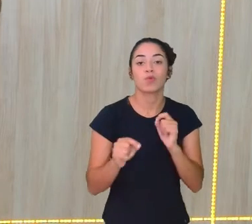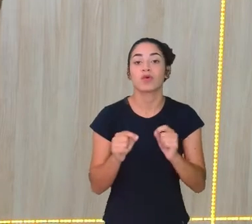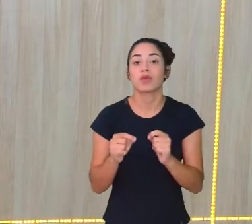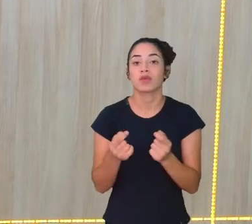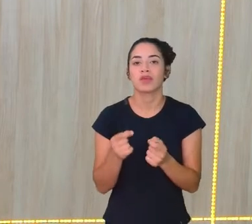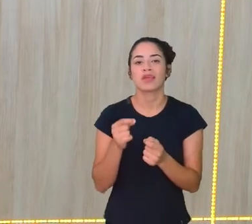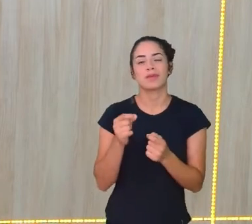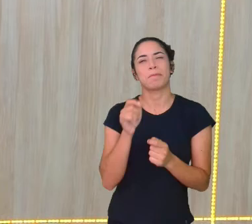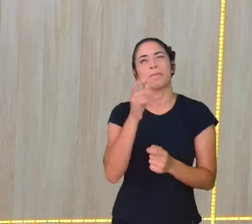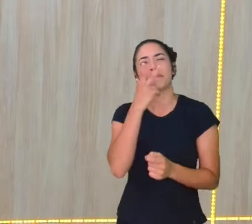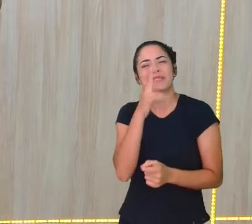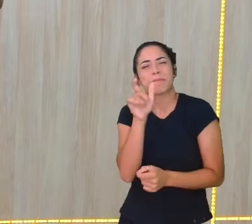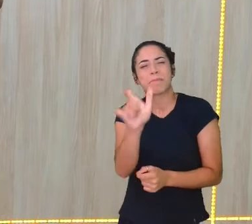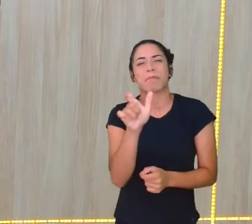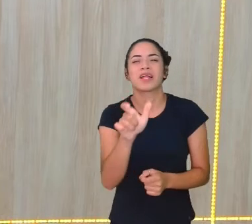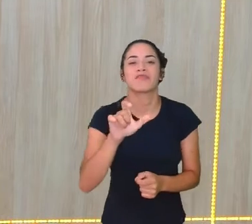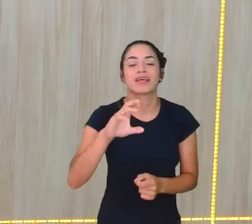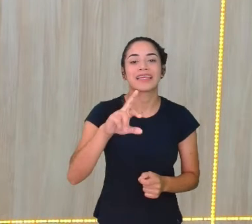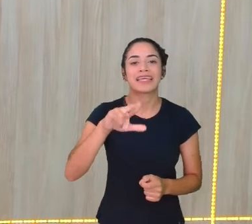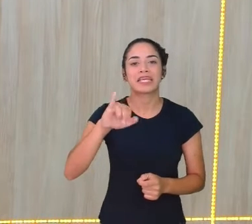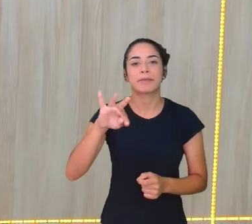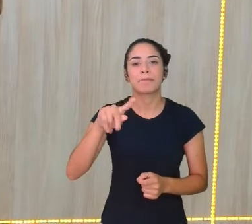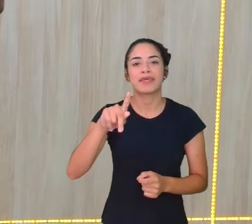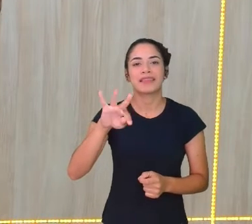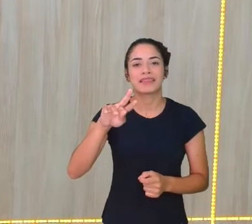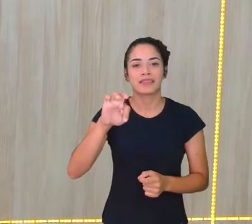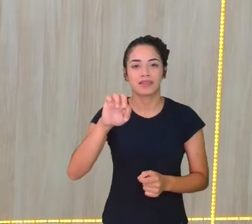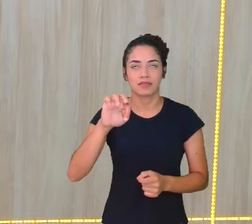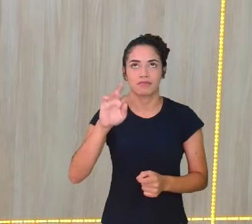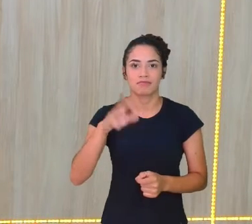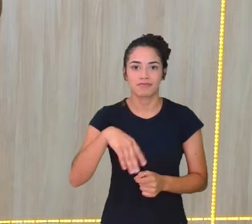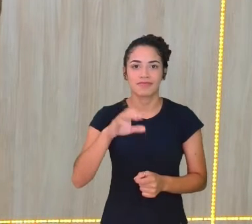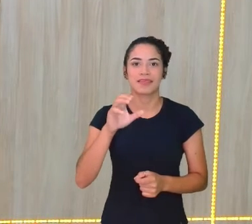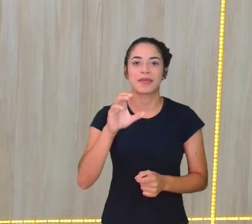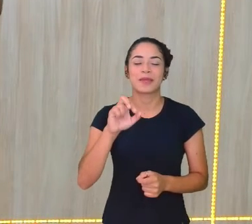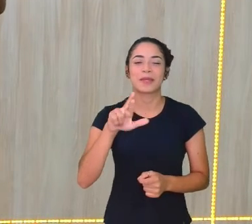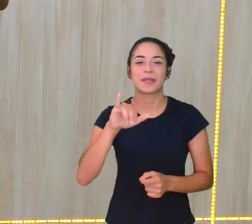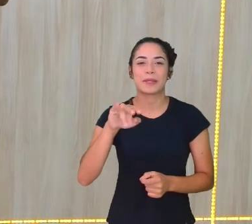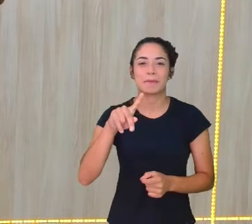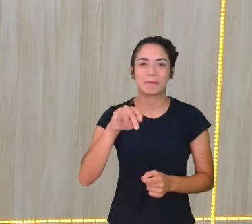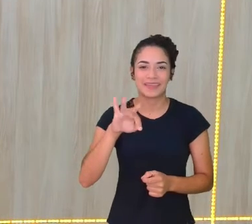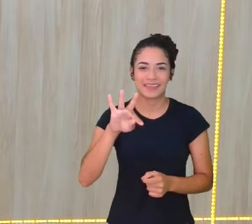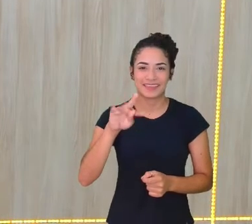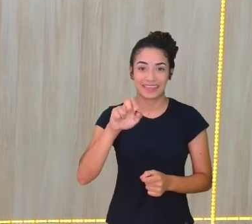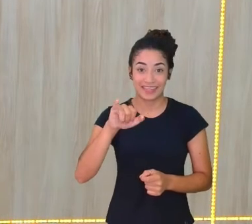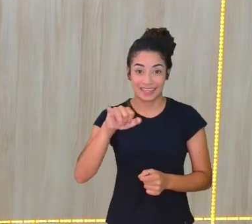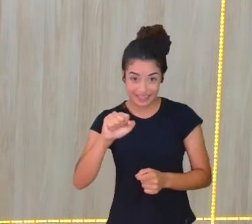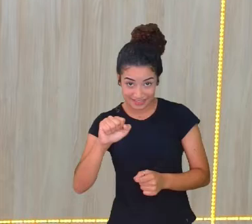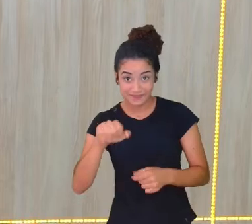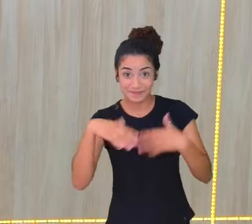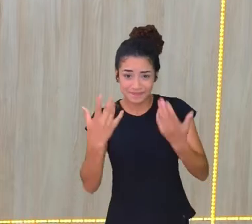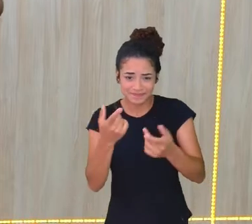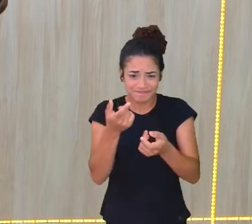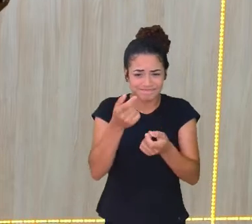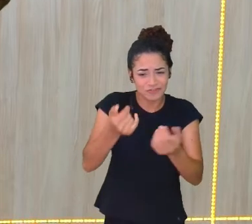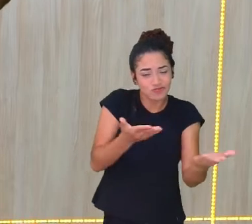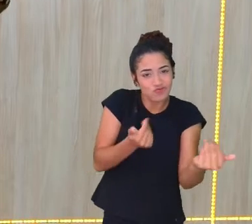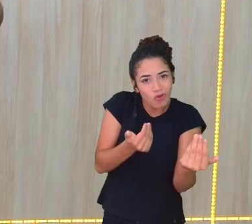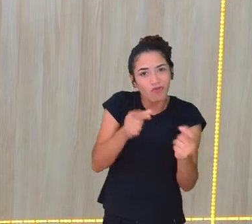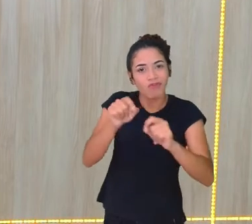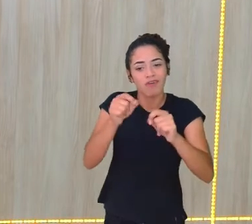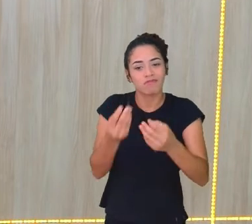era a cripteia. Ele consistia no fato de que esses jovens, né, eles